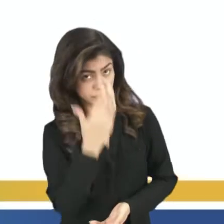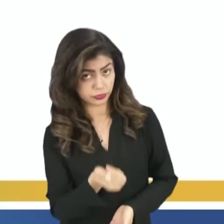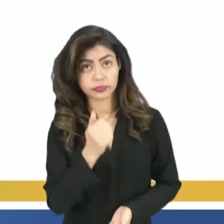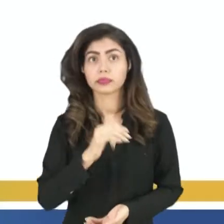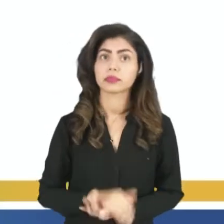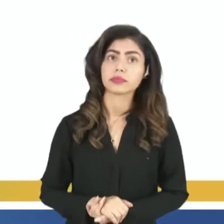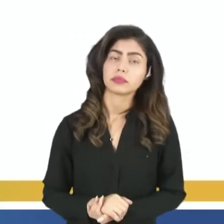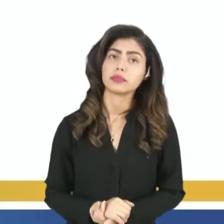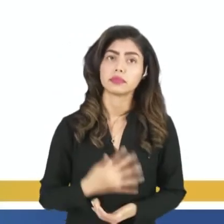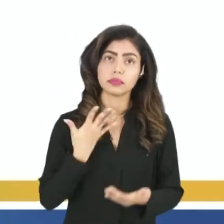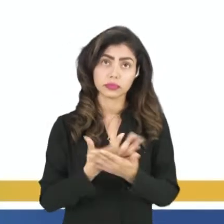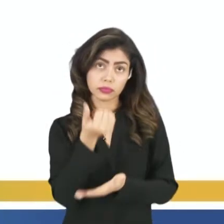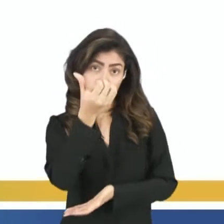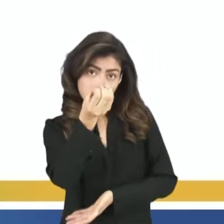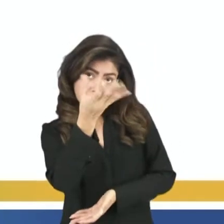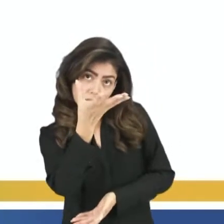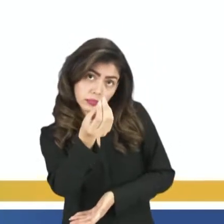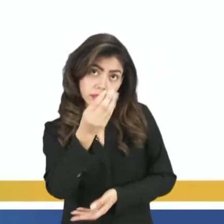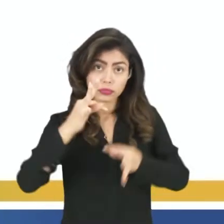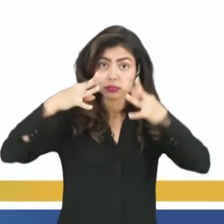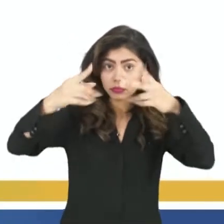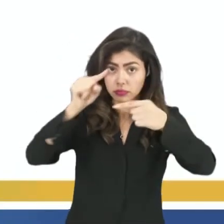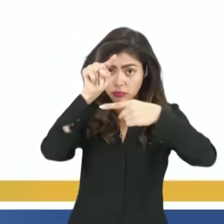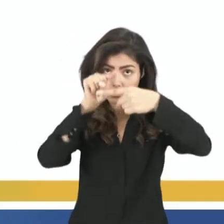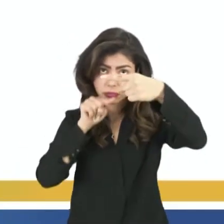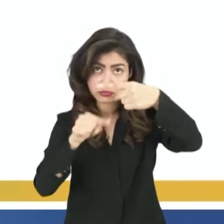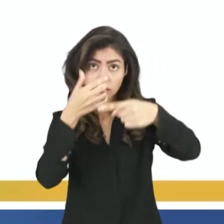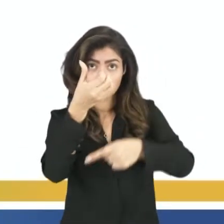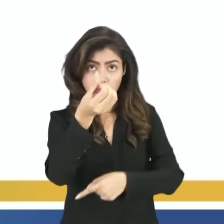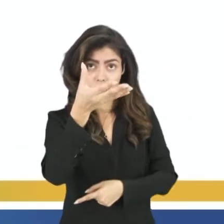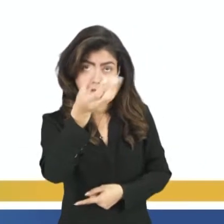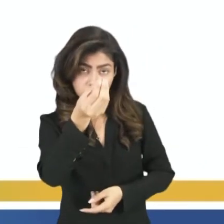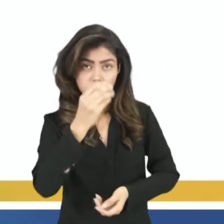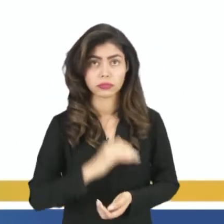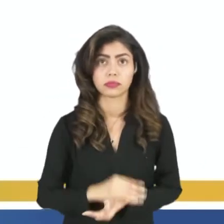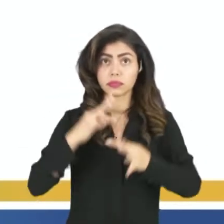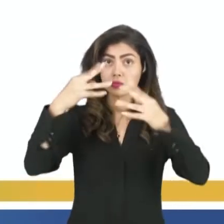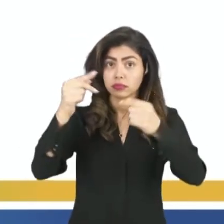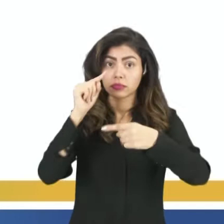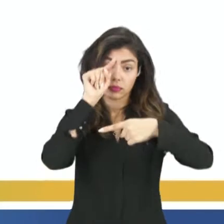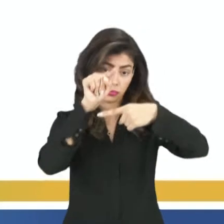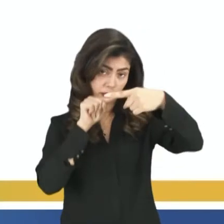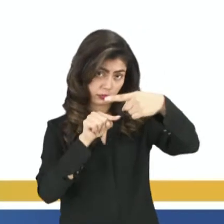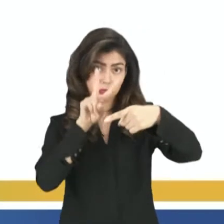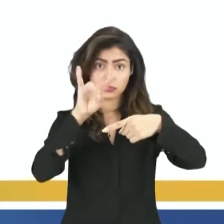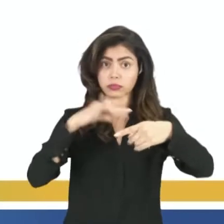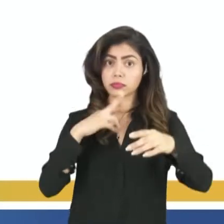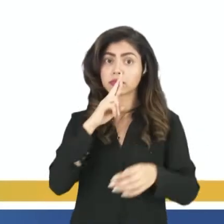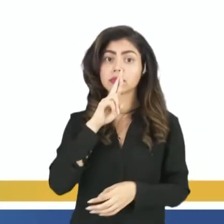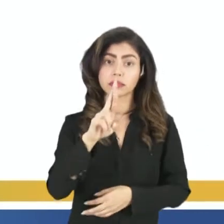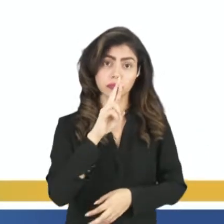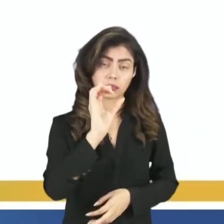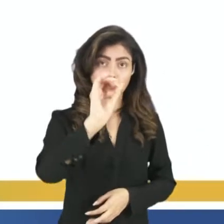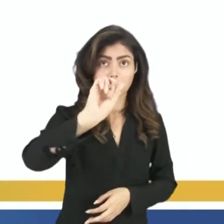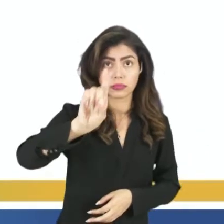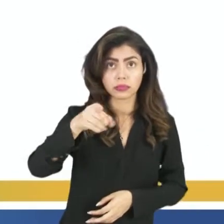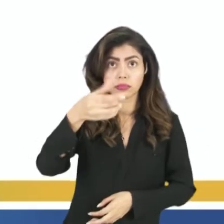sabermos, vamos pegar 60 e dividir pelo total, que é 160. Essa divisão nos dá o valor